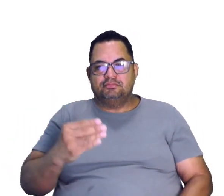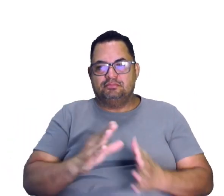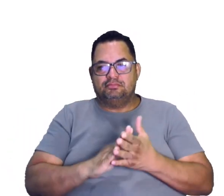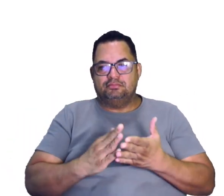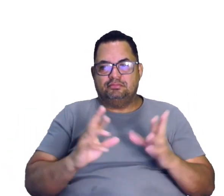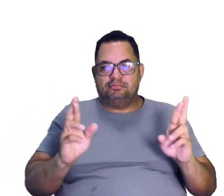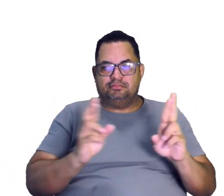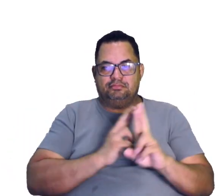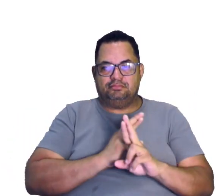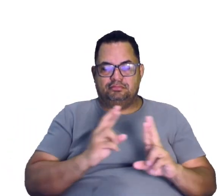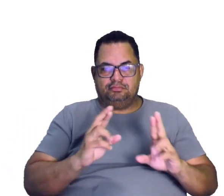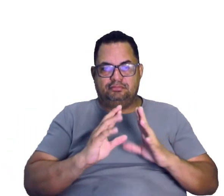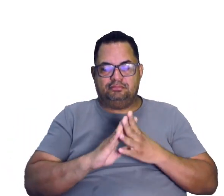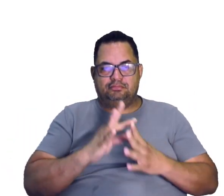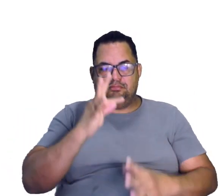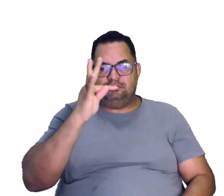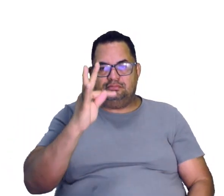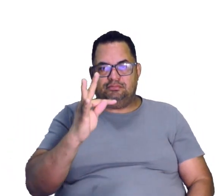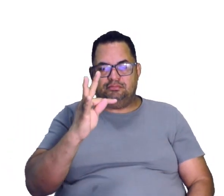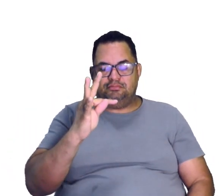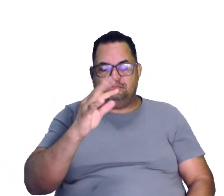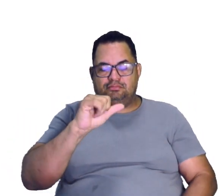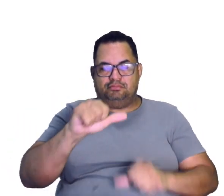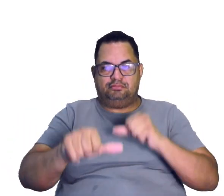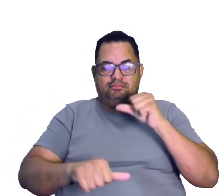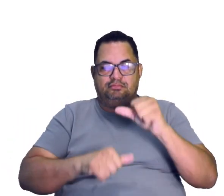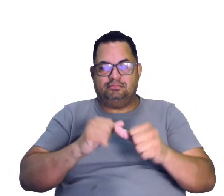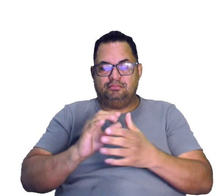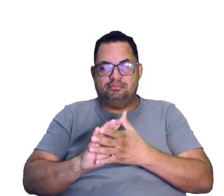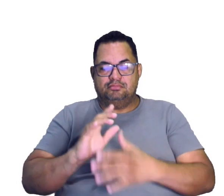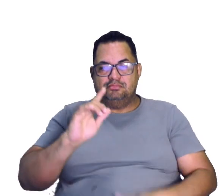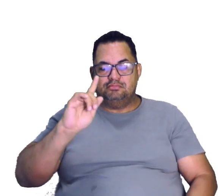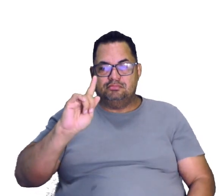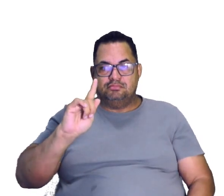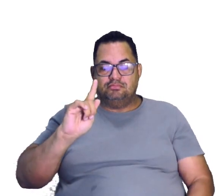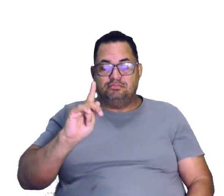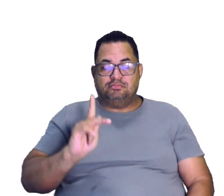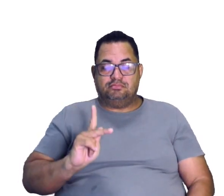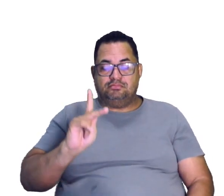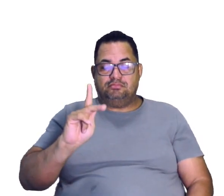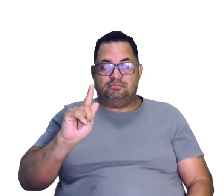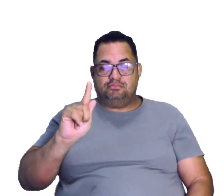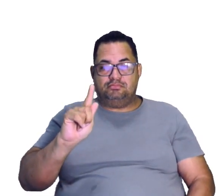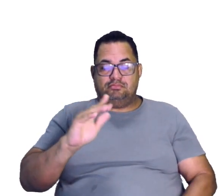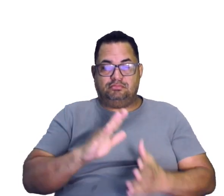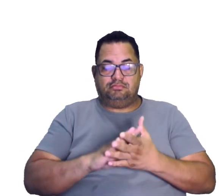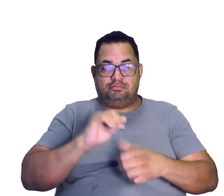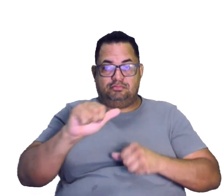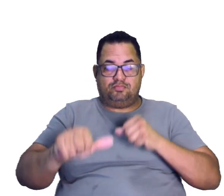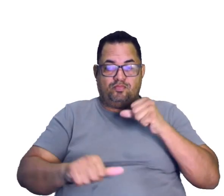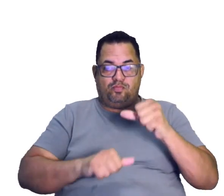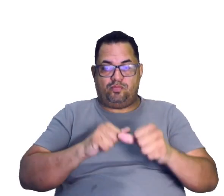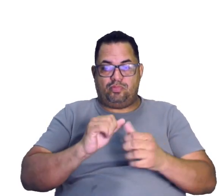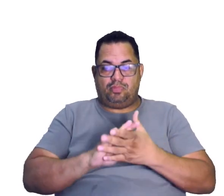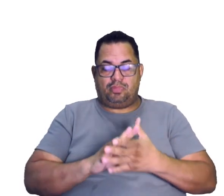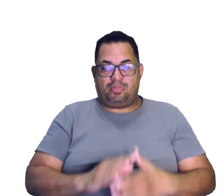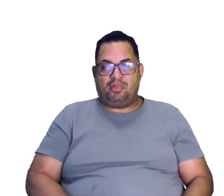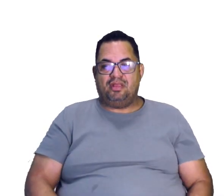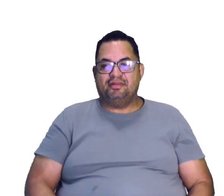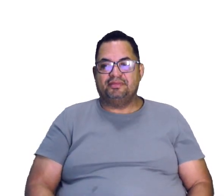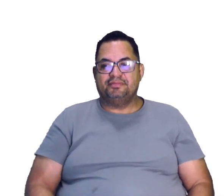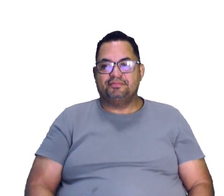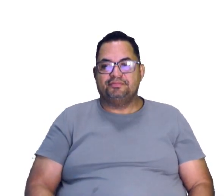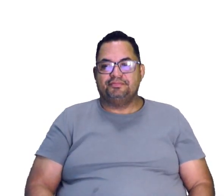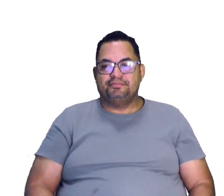gente relaciona tonelada para quilos, né, professor Almeida? Exatamente. As conversões, né, são similares. São